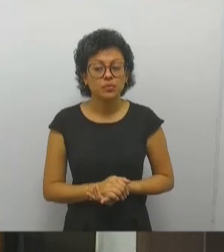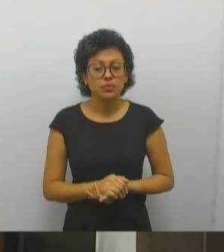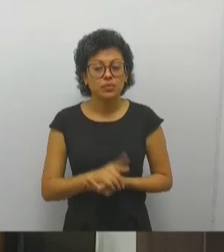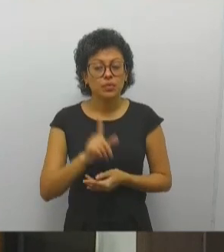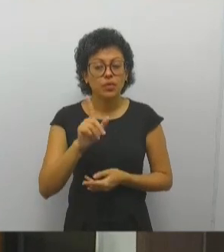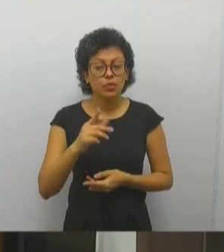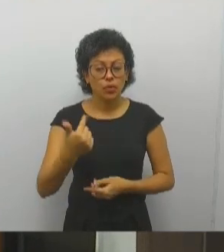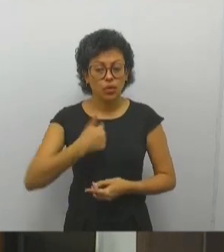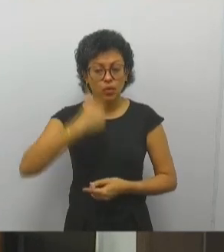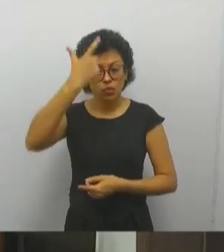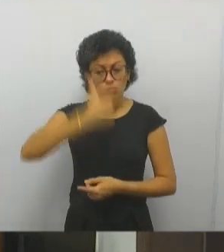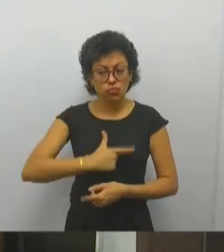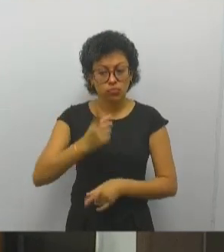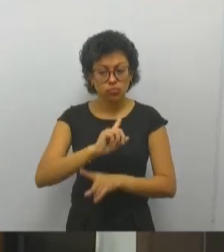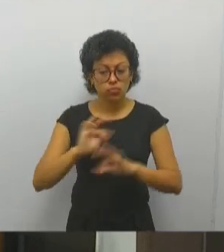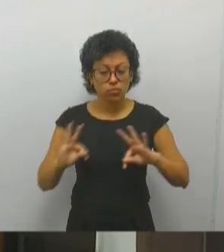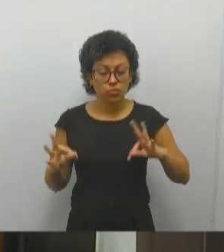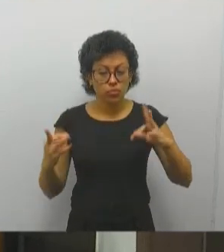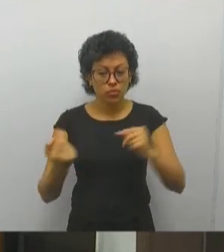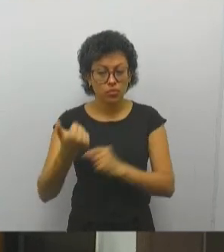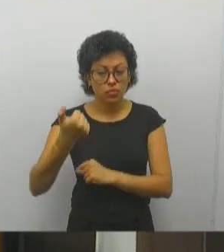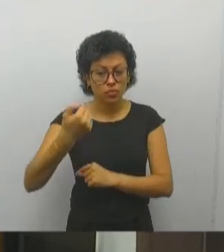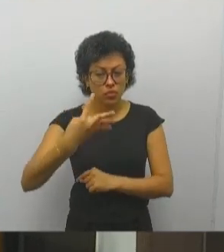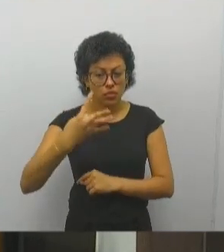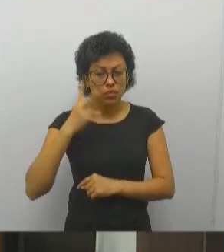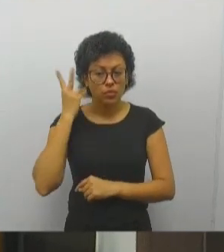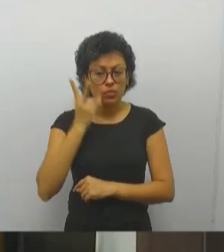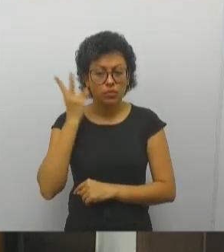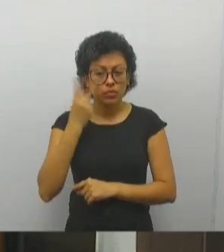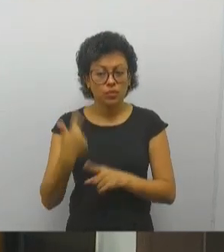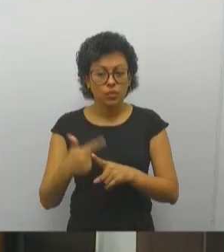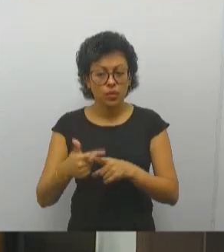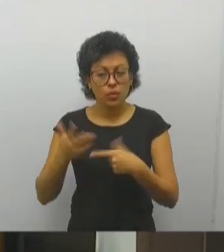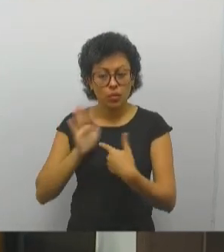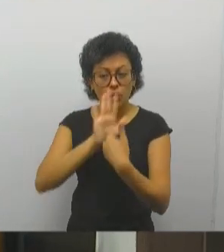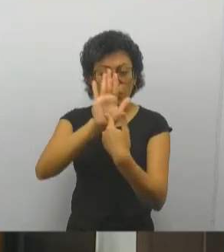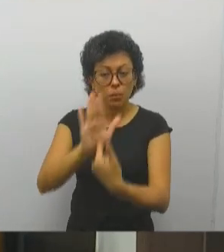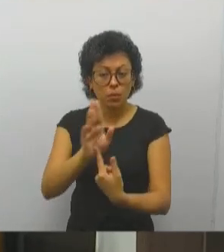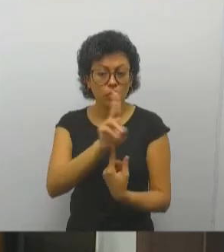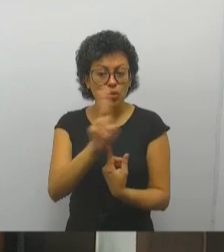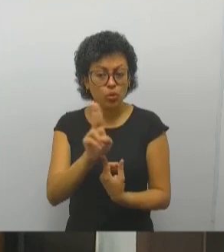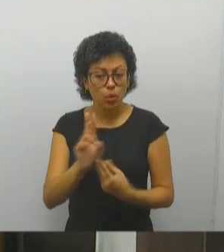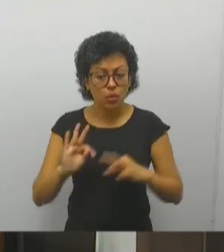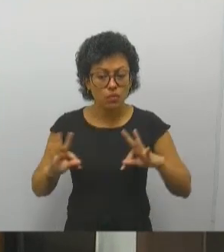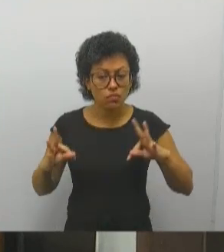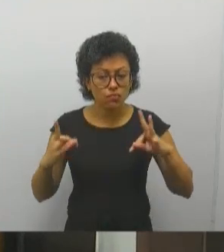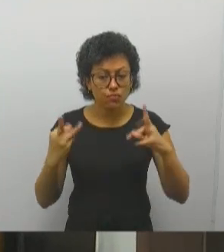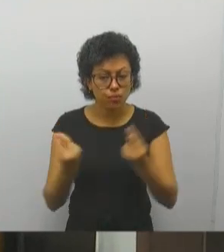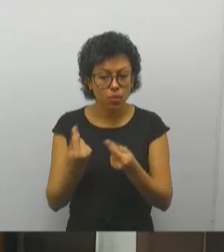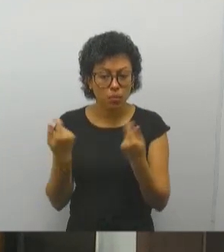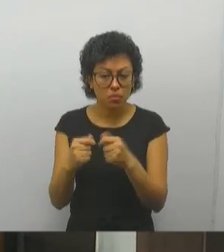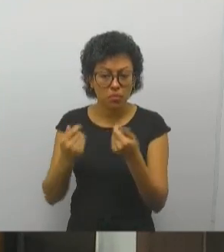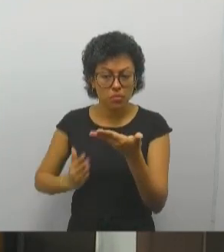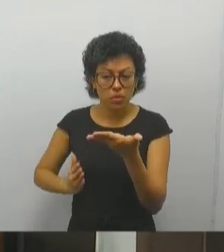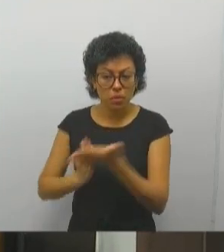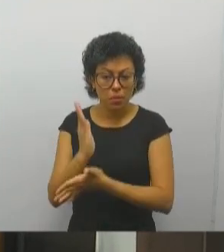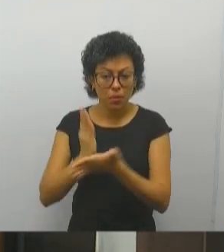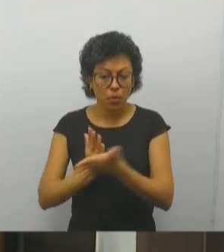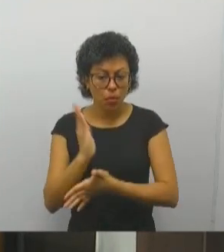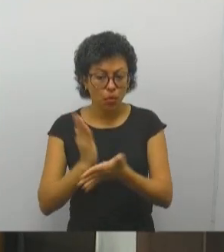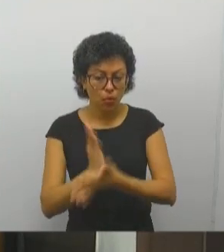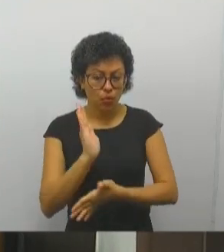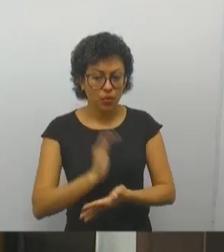Marquinho que deu a Moção não foi todos os vereadores porque quando a gente apresenta um nome todos os vereadores eles têm que